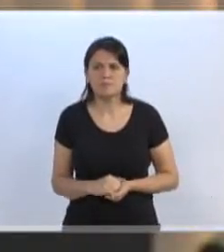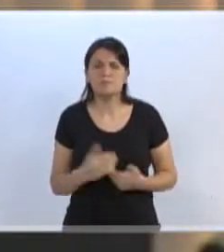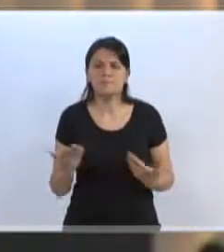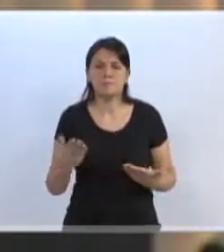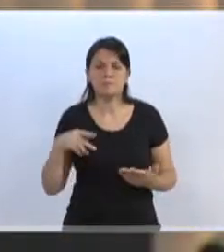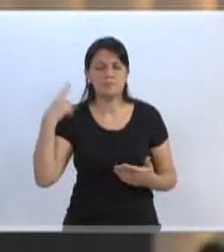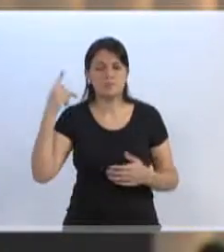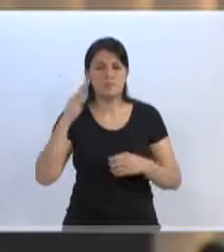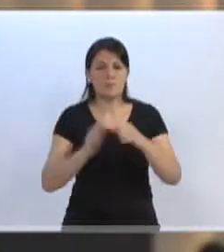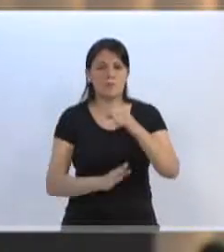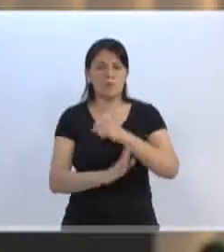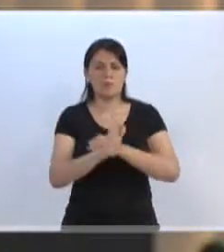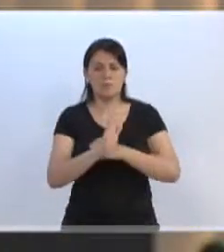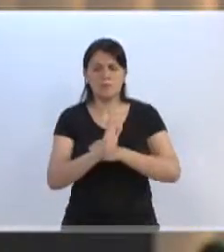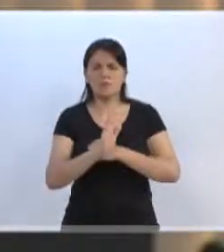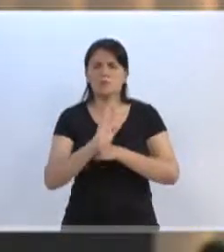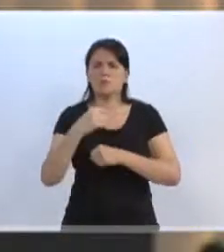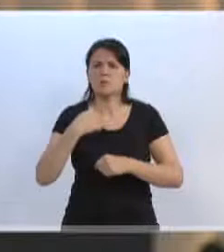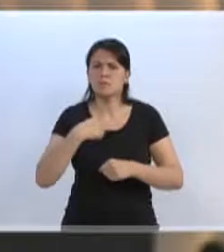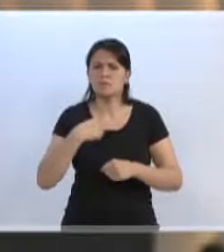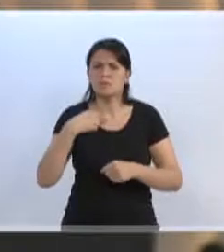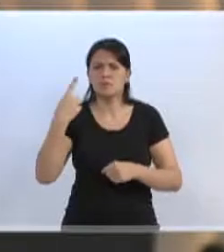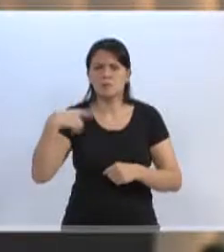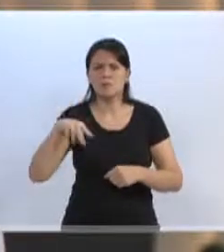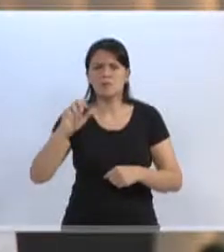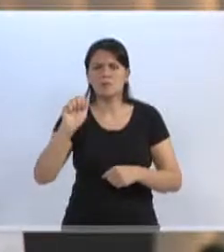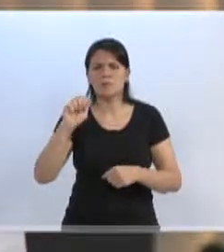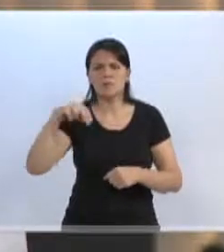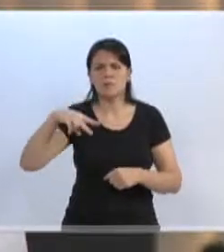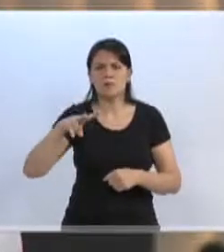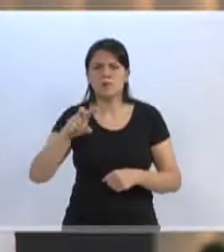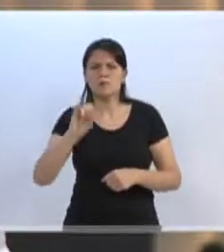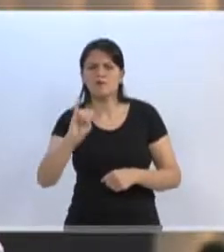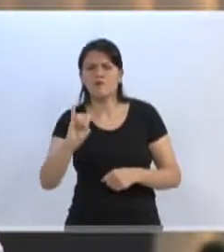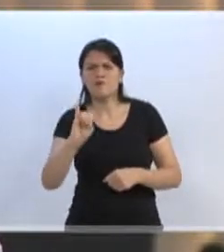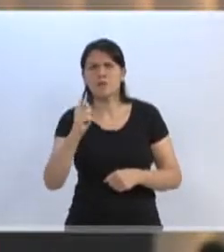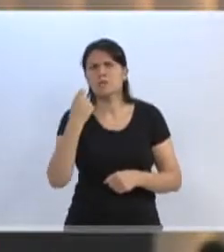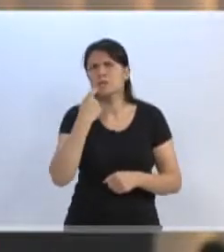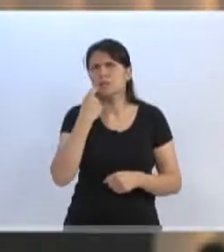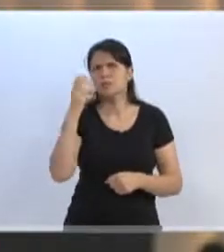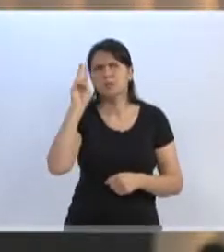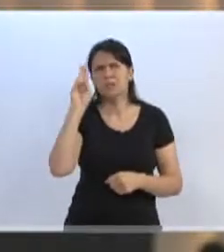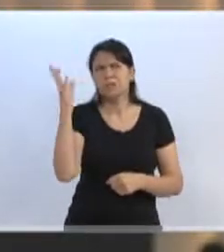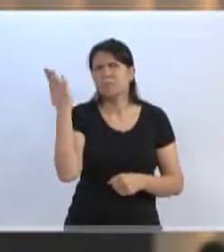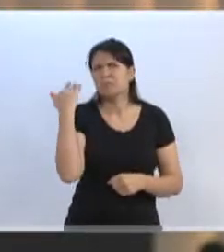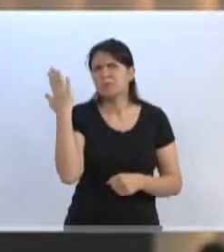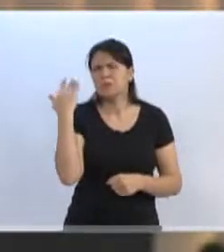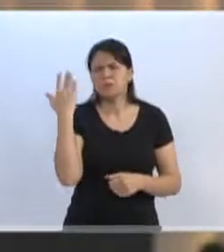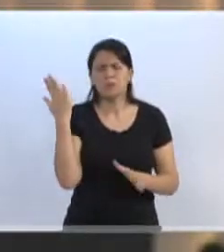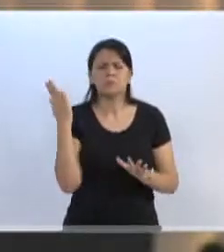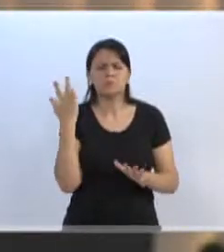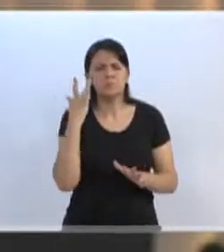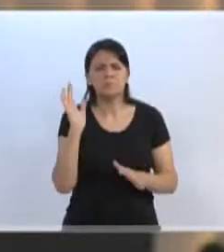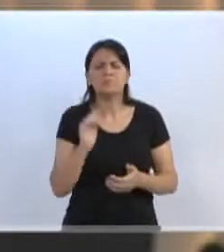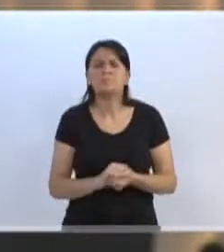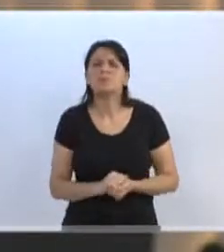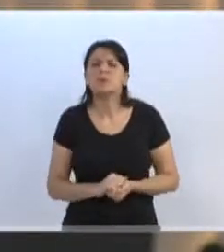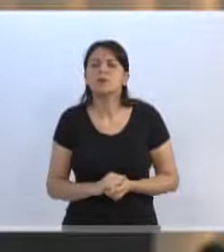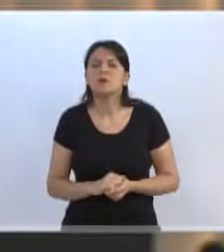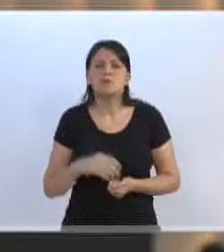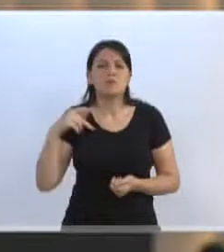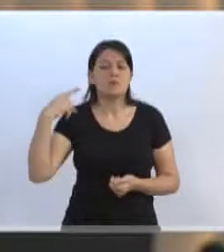zeca o nós estávamos na av na sexta o quinta pelo passado uma menina vereador aqui adriana testemunha